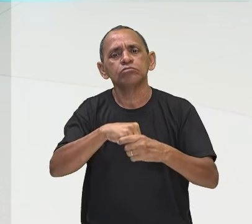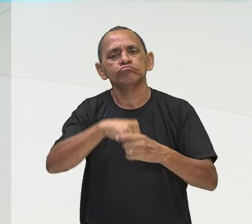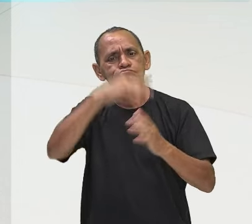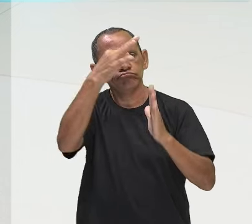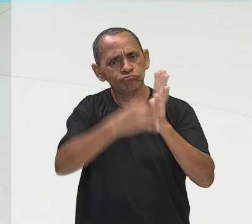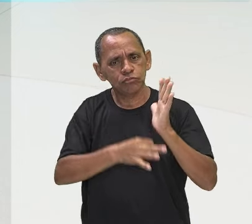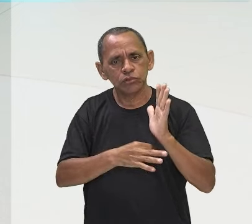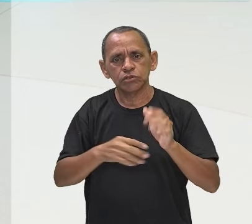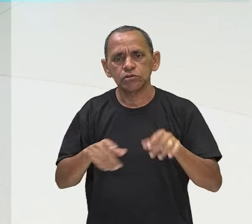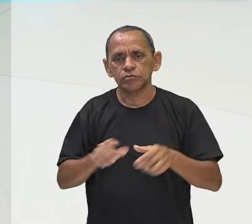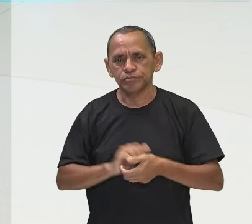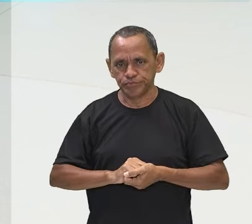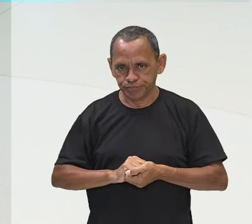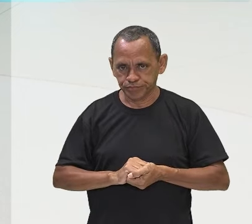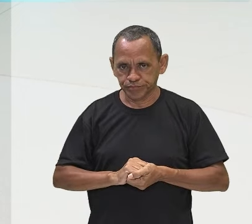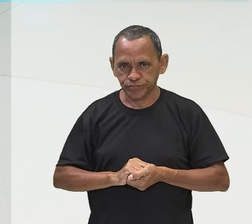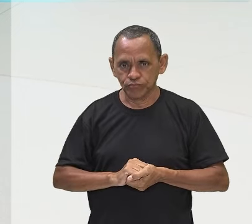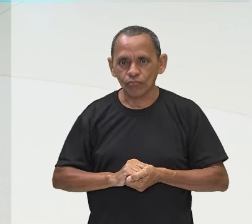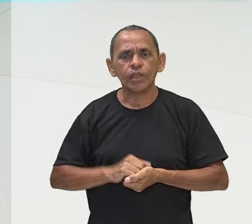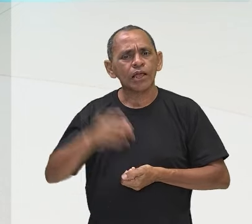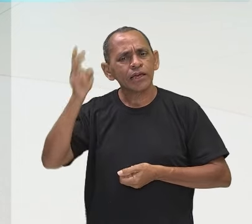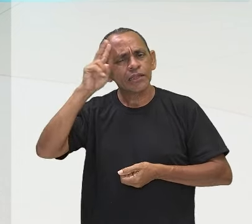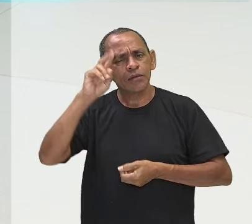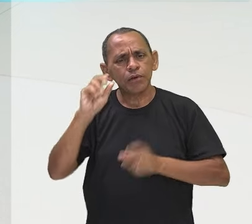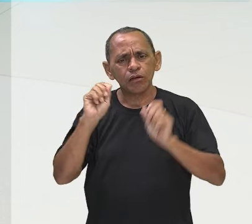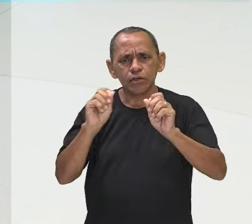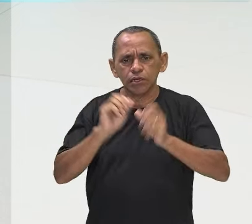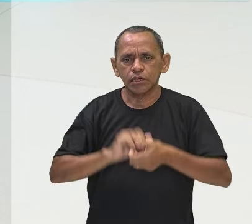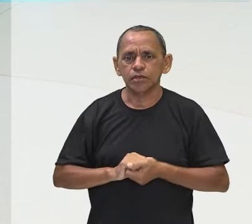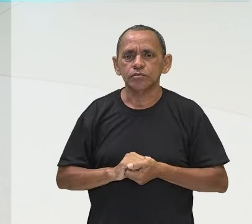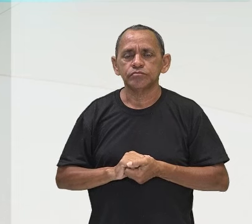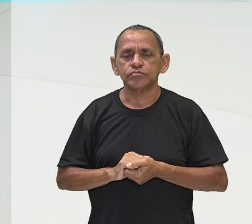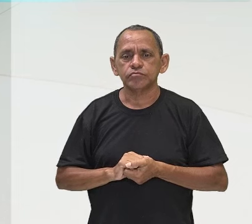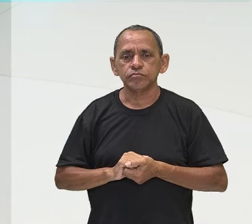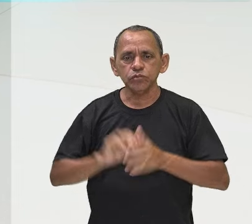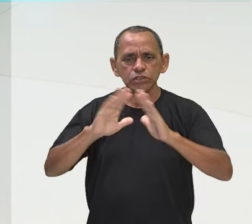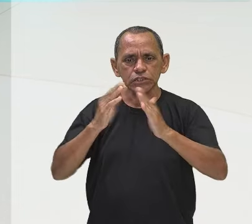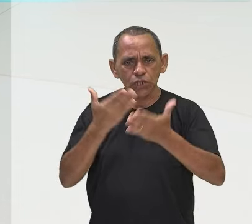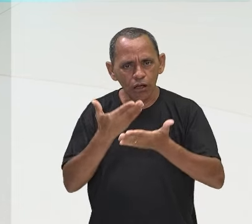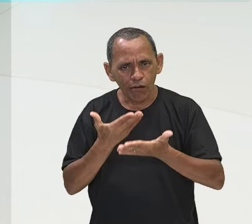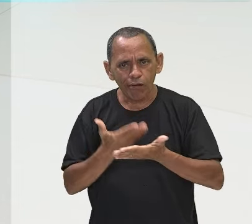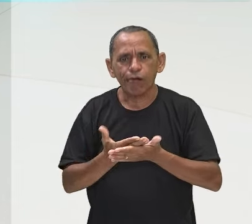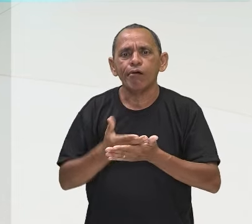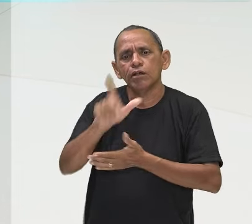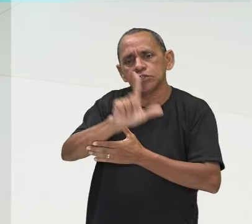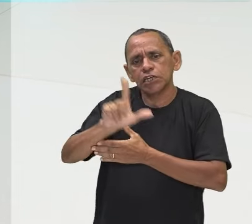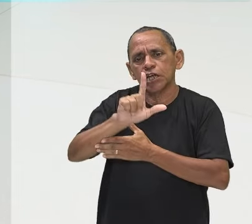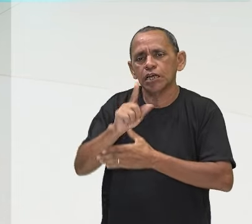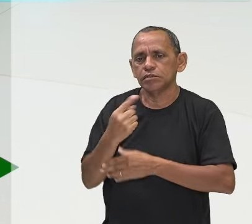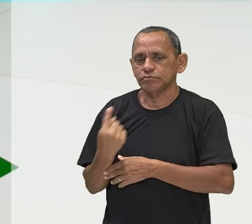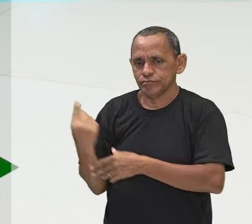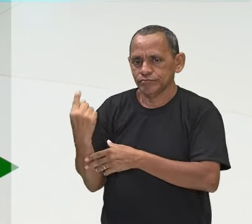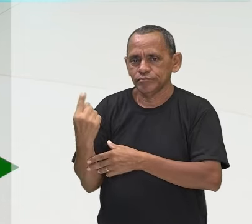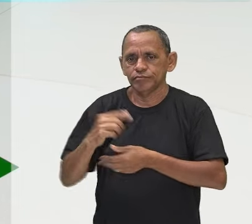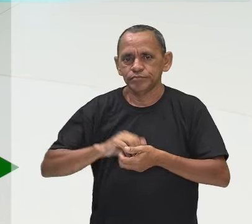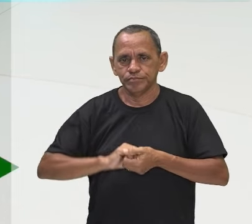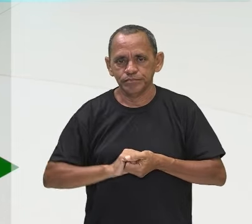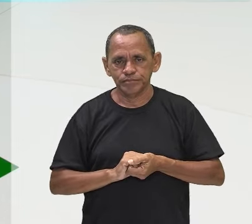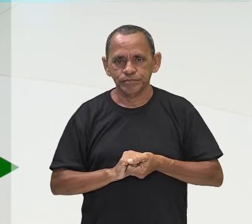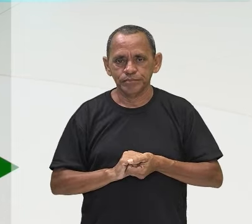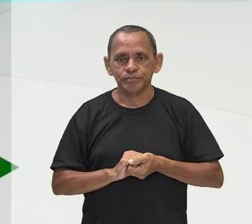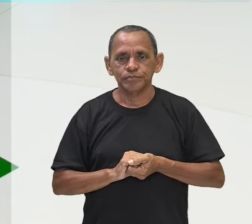vocês relembrem algumas informações comigo sobre as escolas literárias. Vai aparecer aqui para vocês. Então, nós